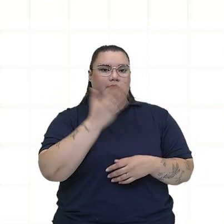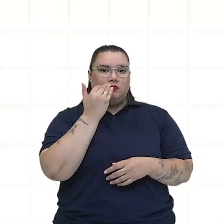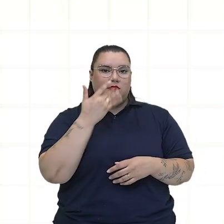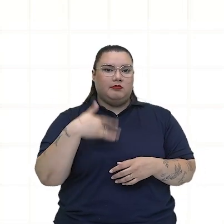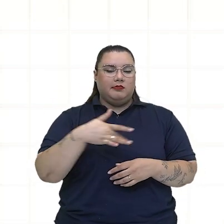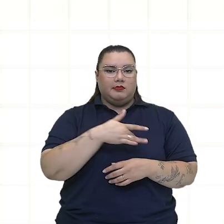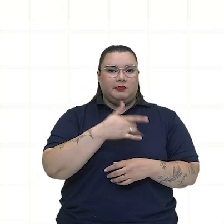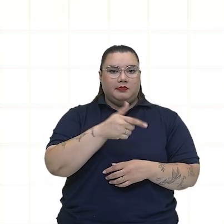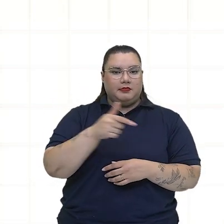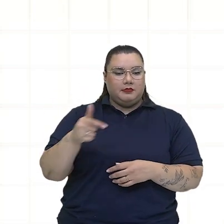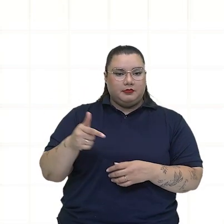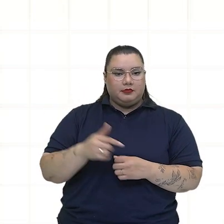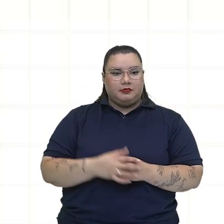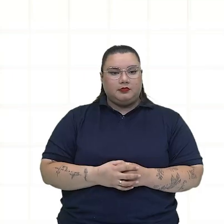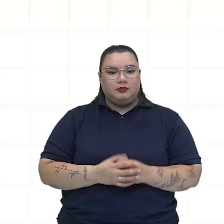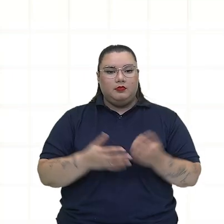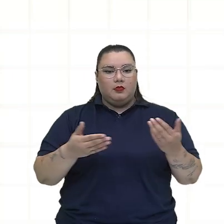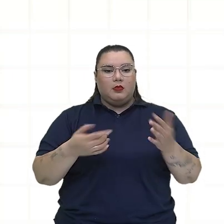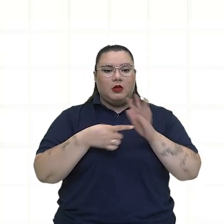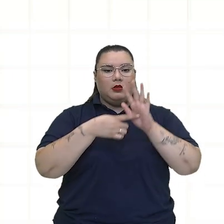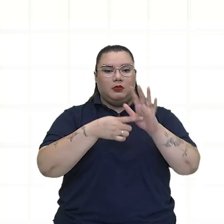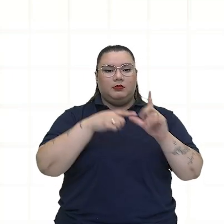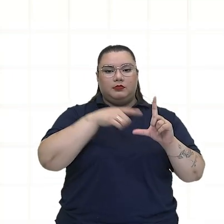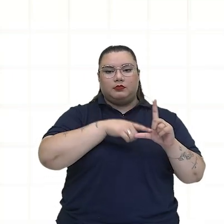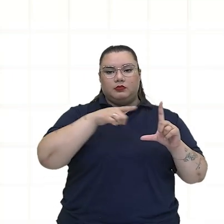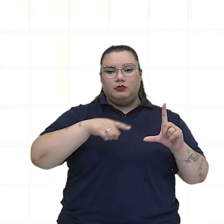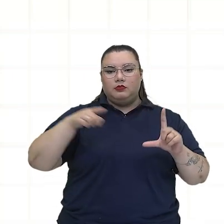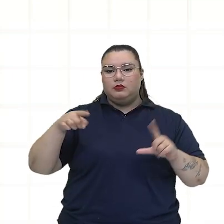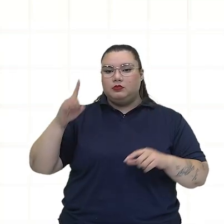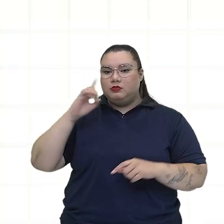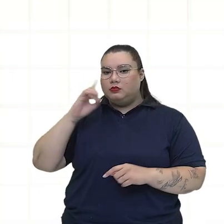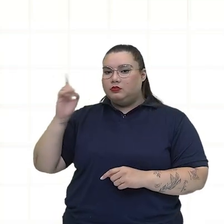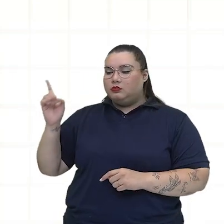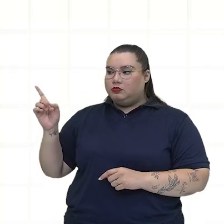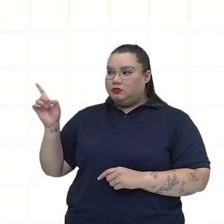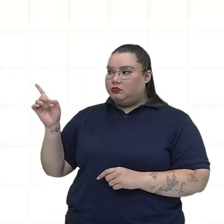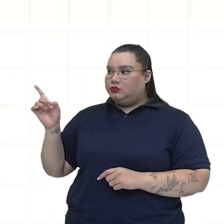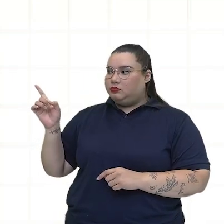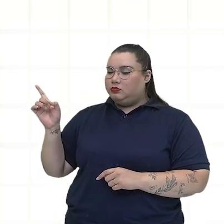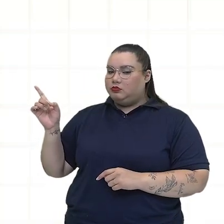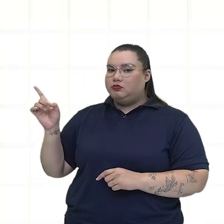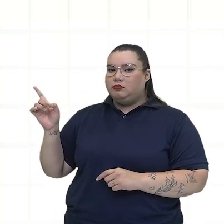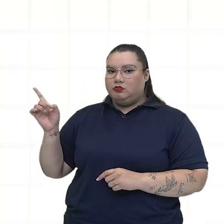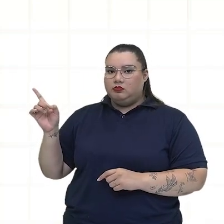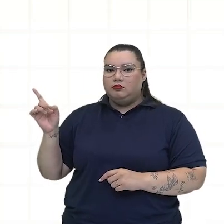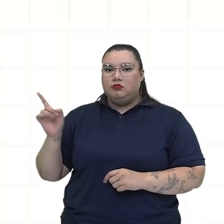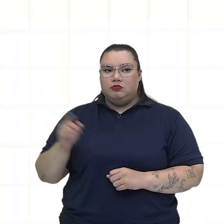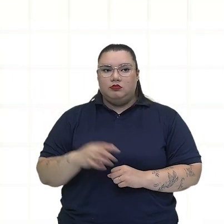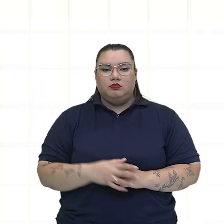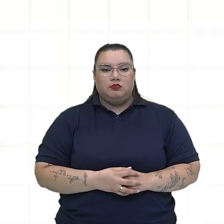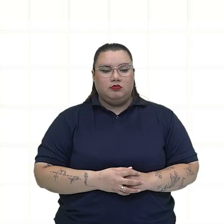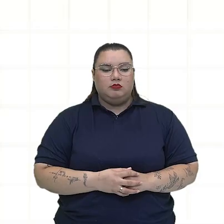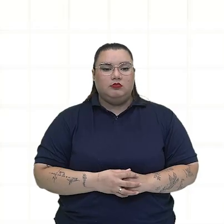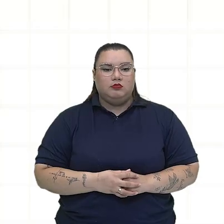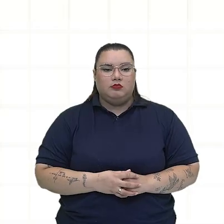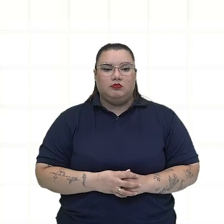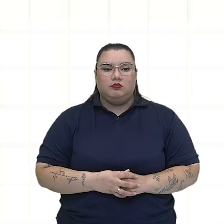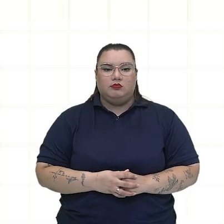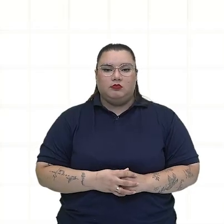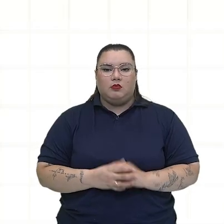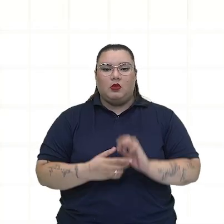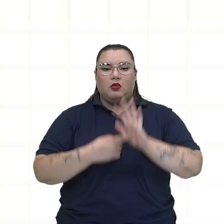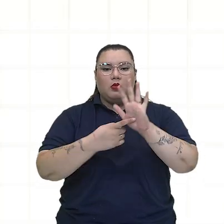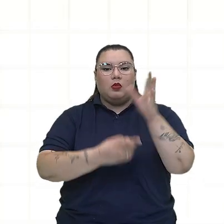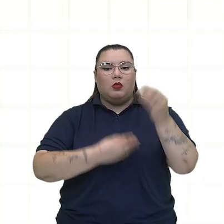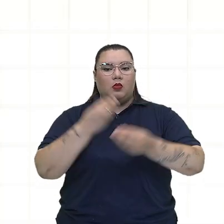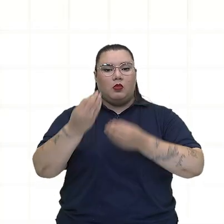segurança alimentar. A gente tem aqui, para vocês verem, um gráfico onde traz